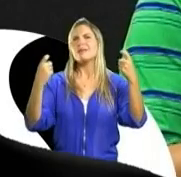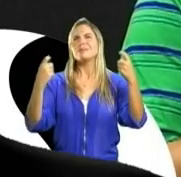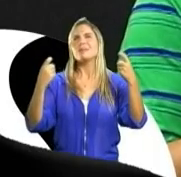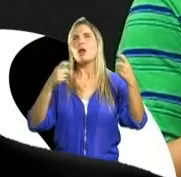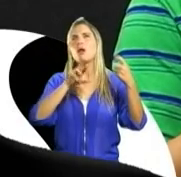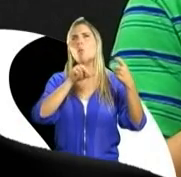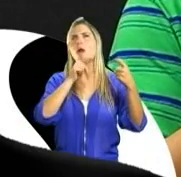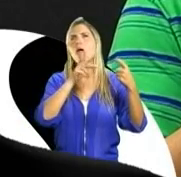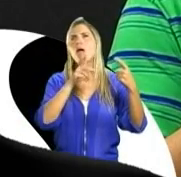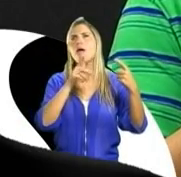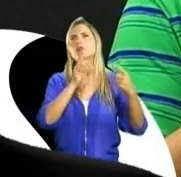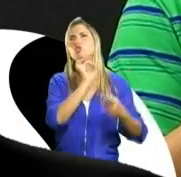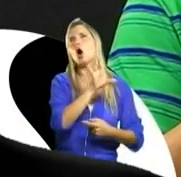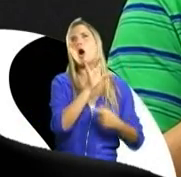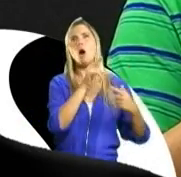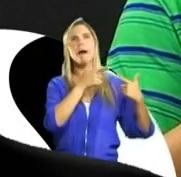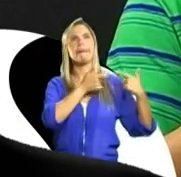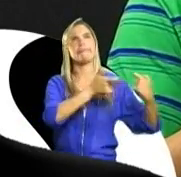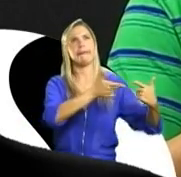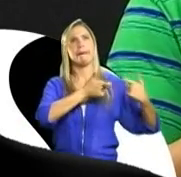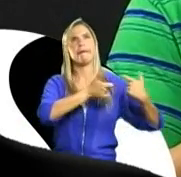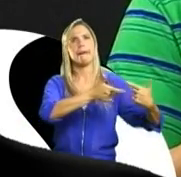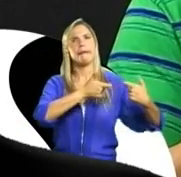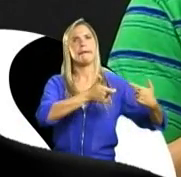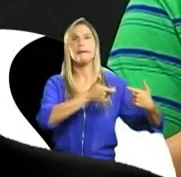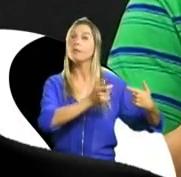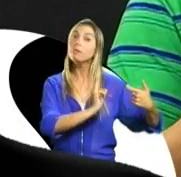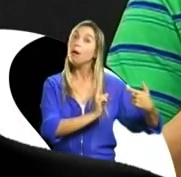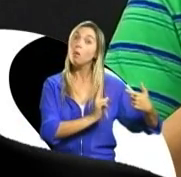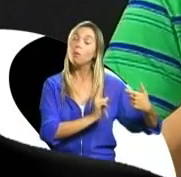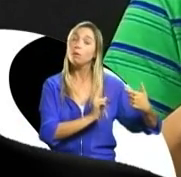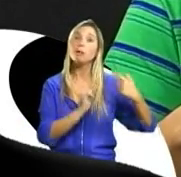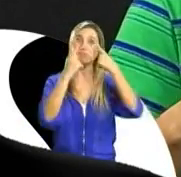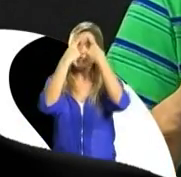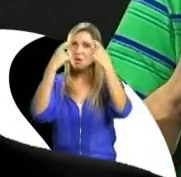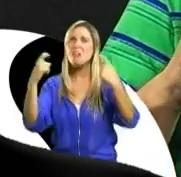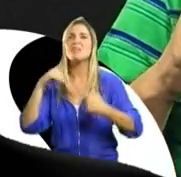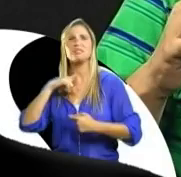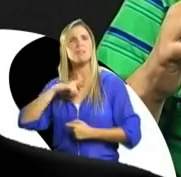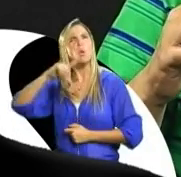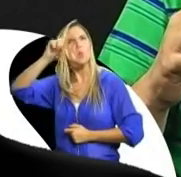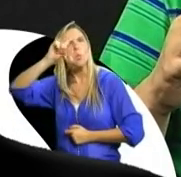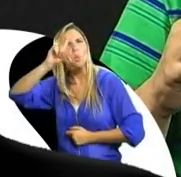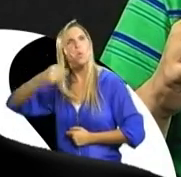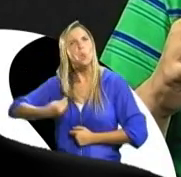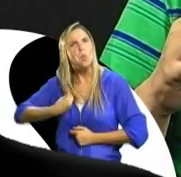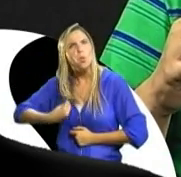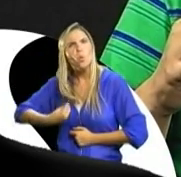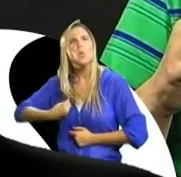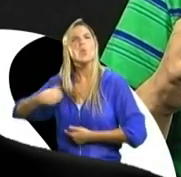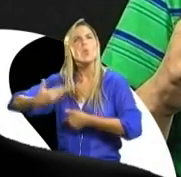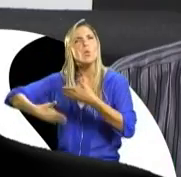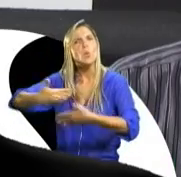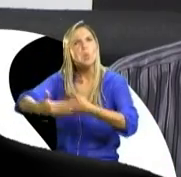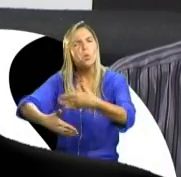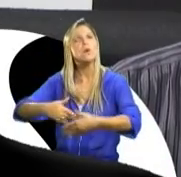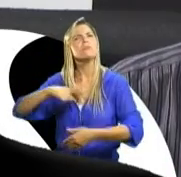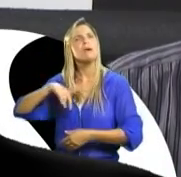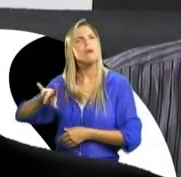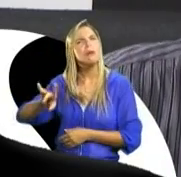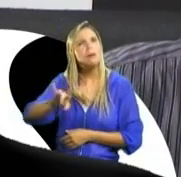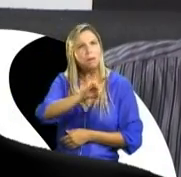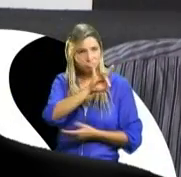guerra, mas, às vezes, ela pode estar presente no nosso cotidiano, no nosso dia a dia, de diversas formas, né,